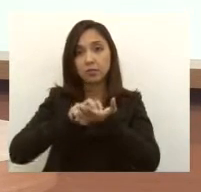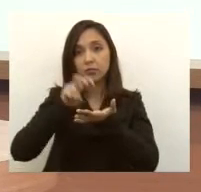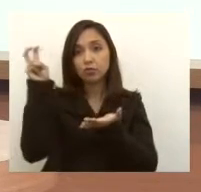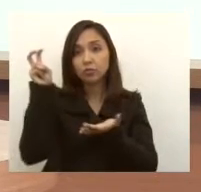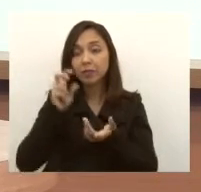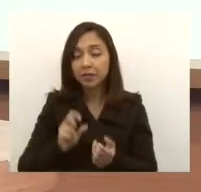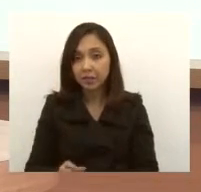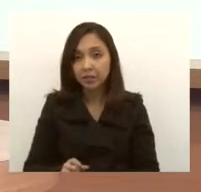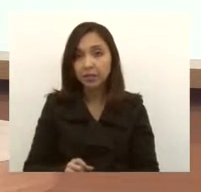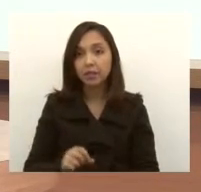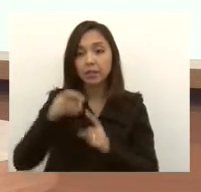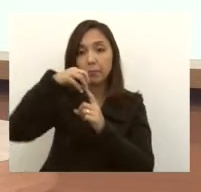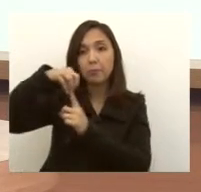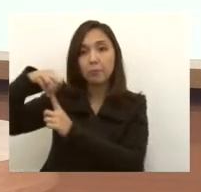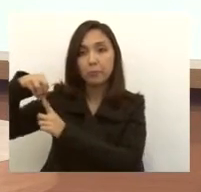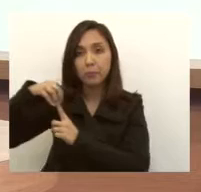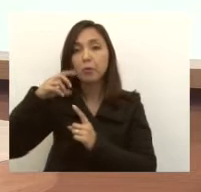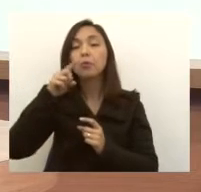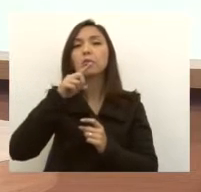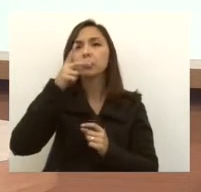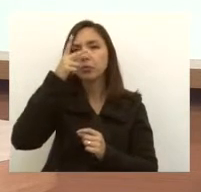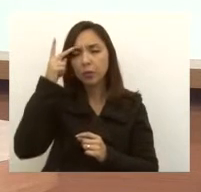daquela região, onde